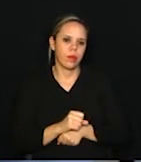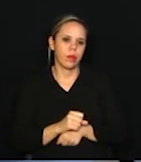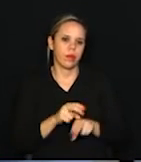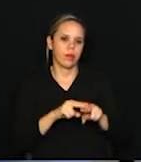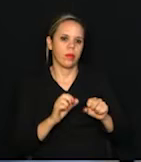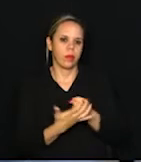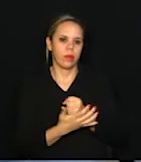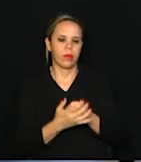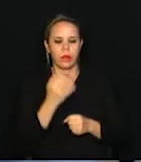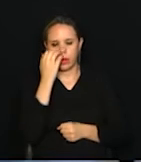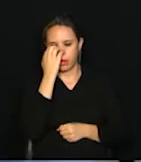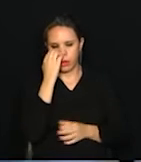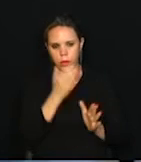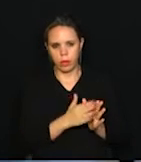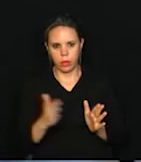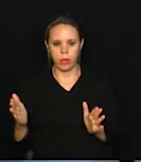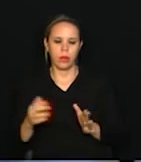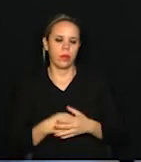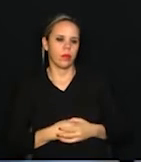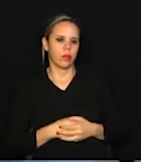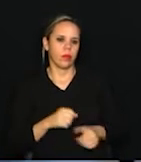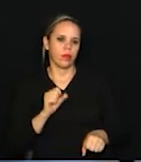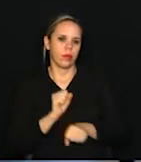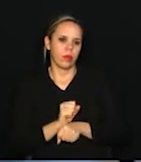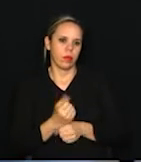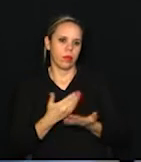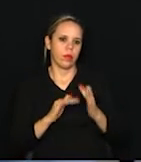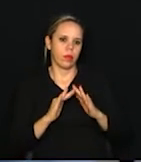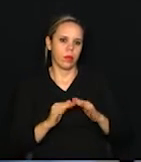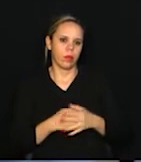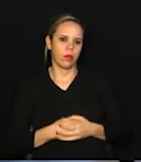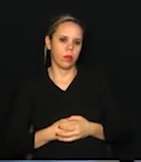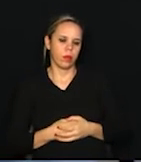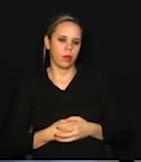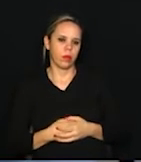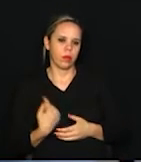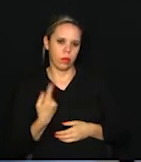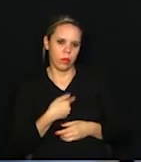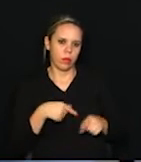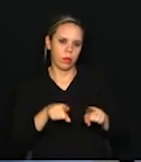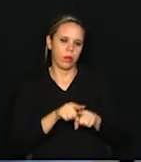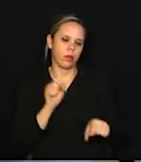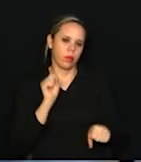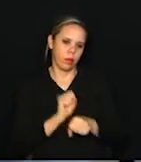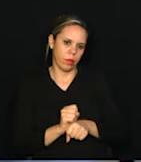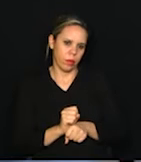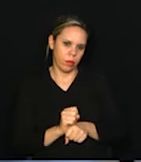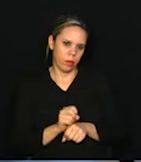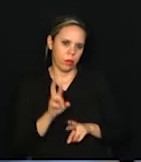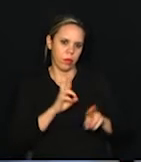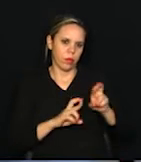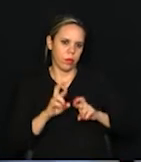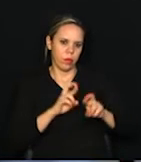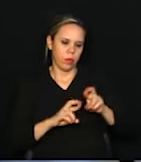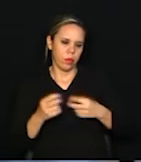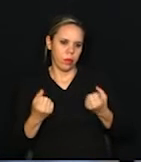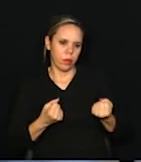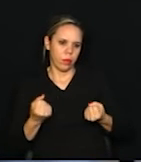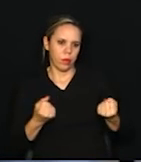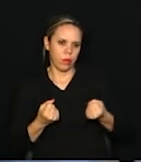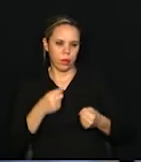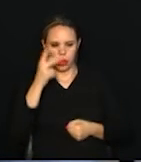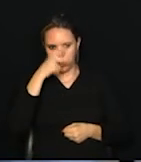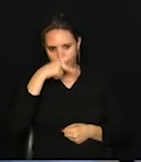durante alguma época por conta da paralisação das escolas. Então, nós também suspendemos a inspeção veicular nas